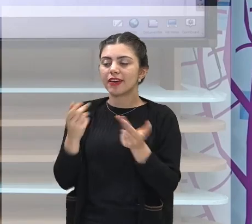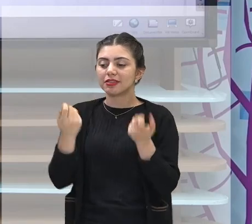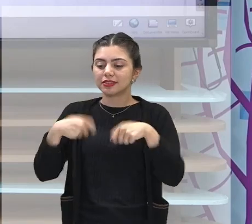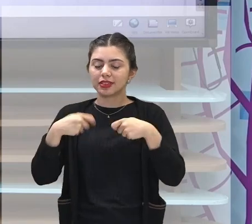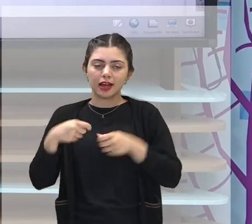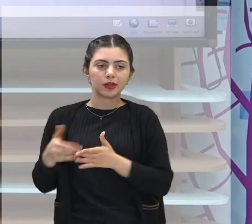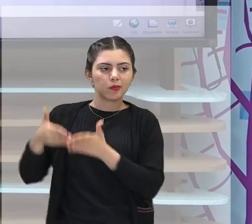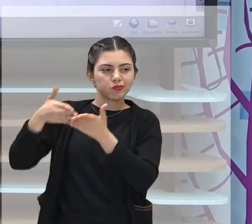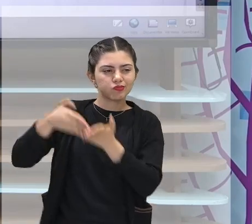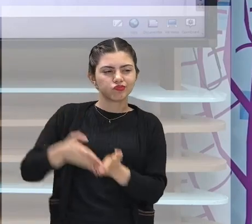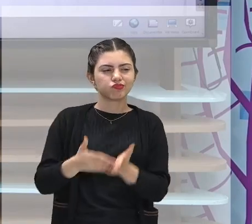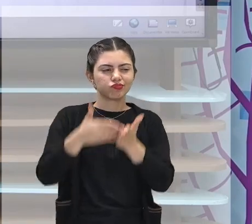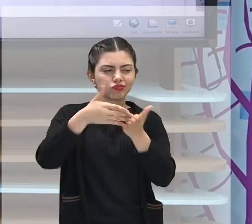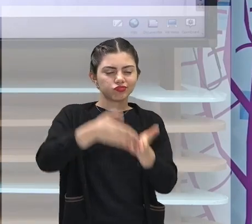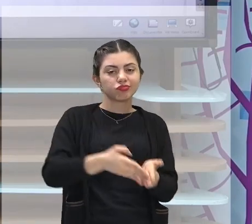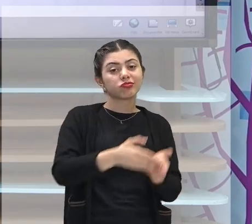ele